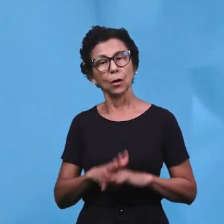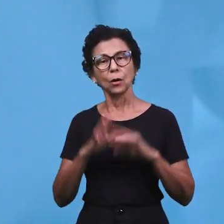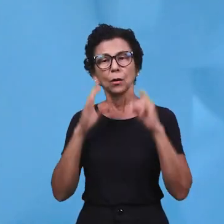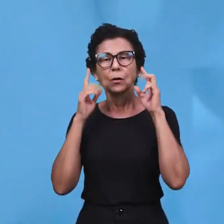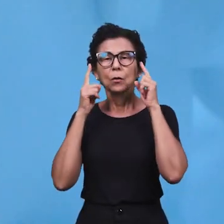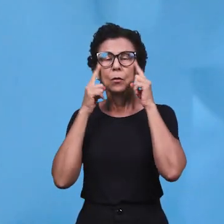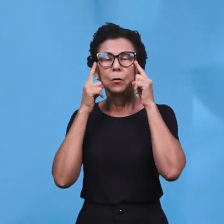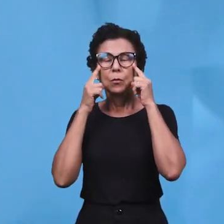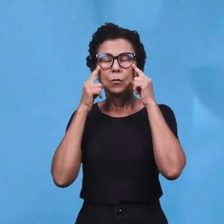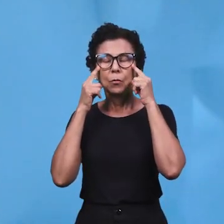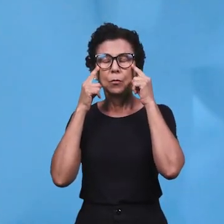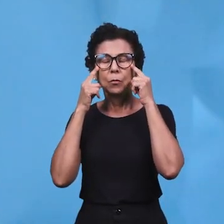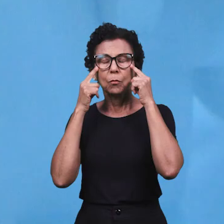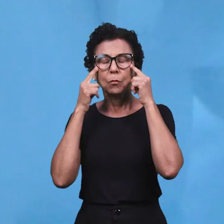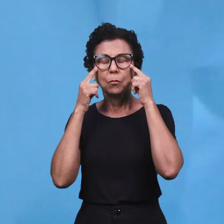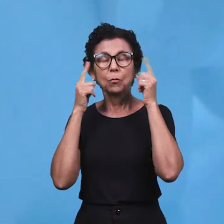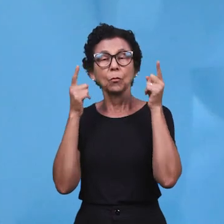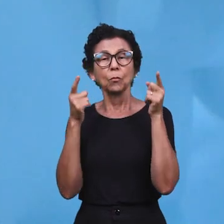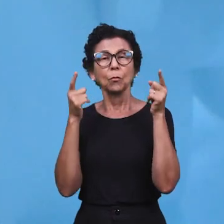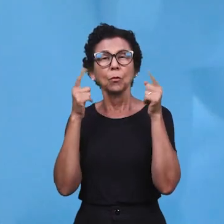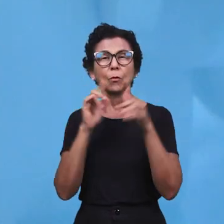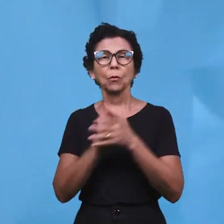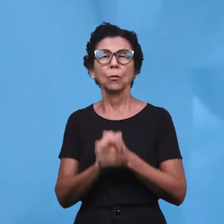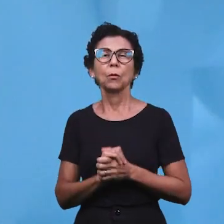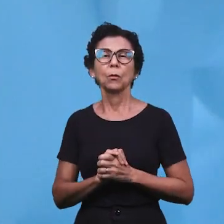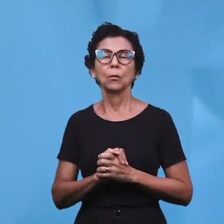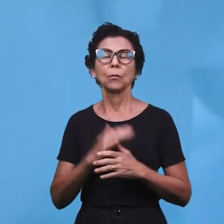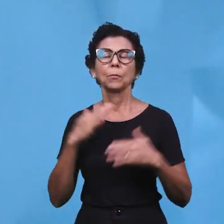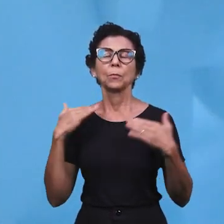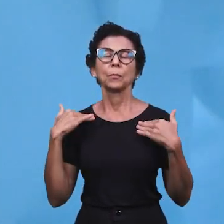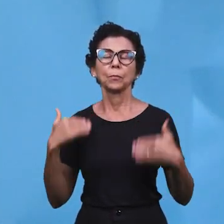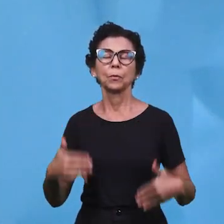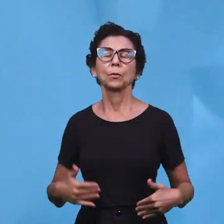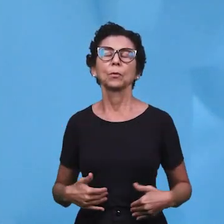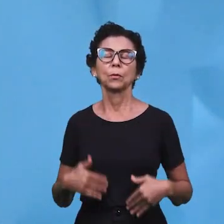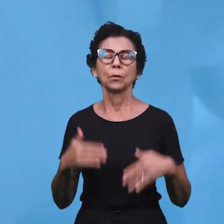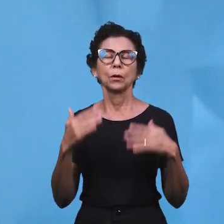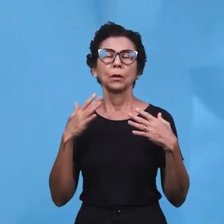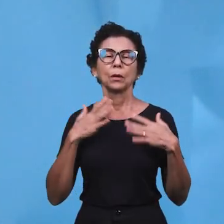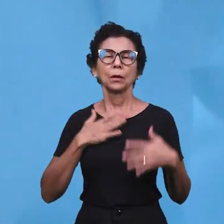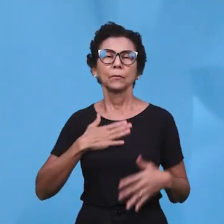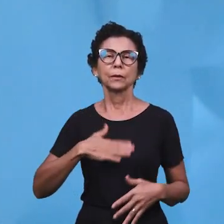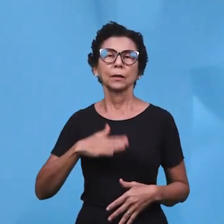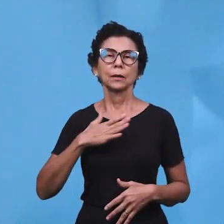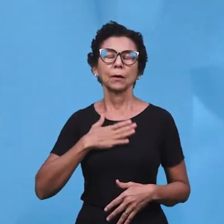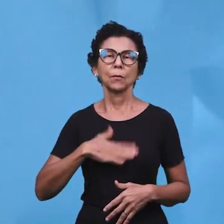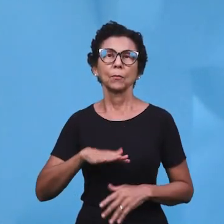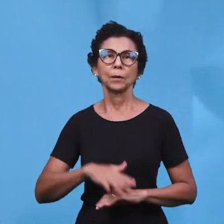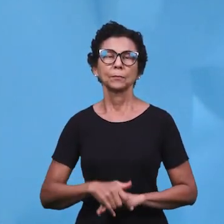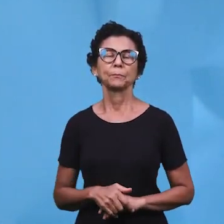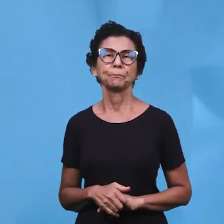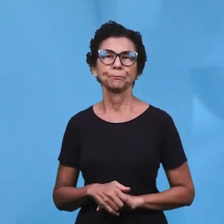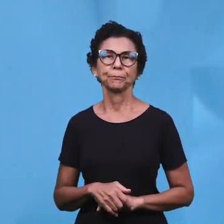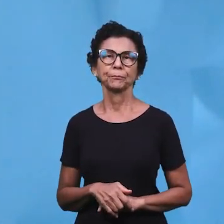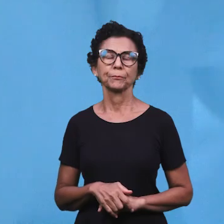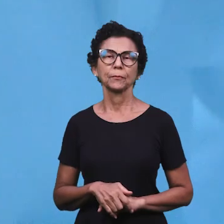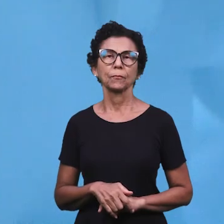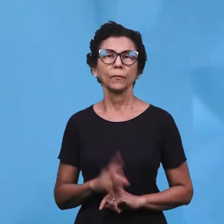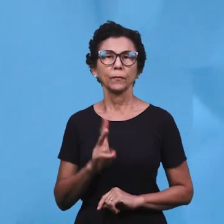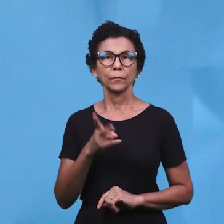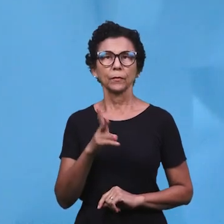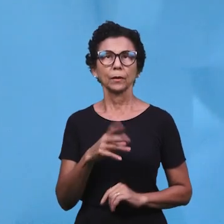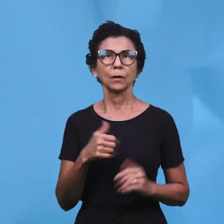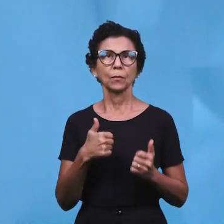dos olhos, ele pode gerar um cansaço, uma mensagem de relaxamento. Então, tudo isso é muito importante. E